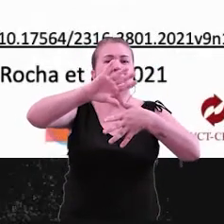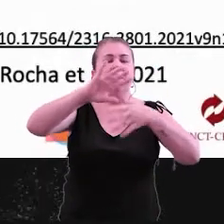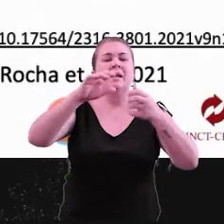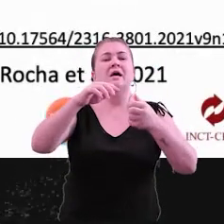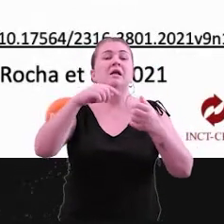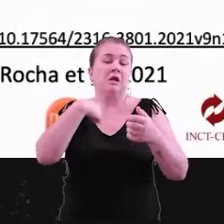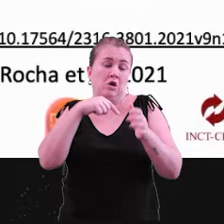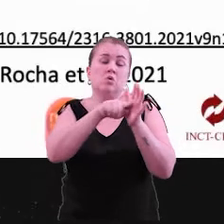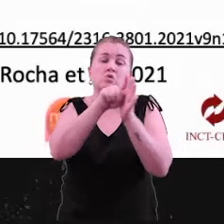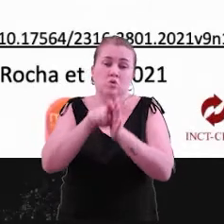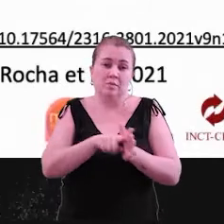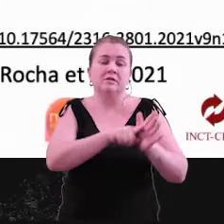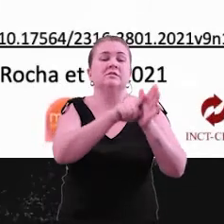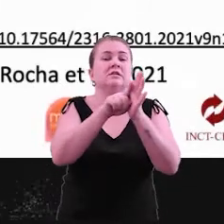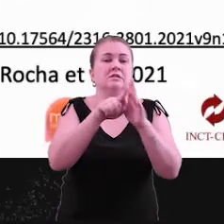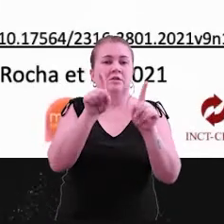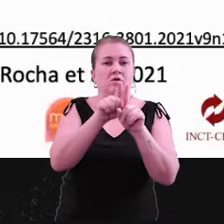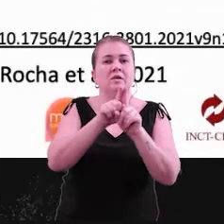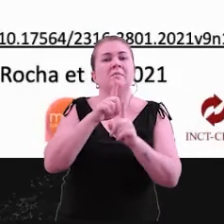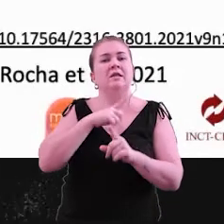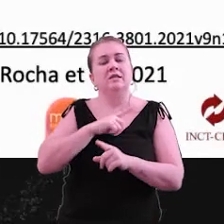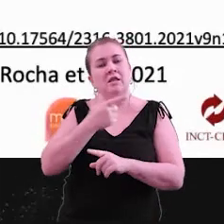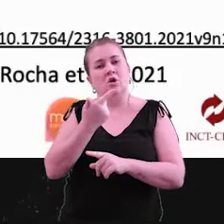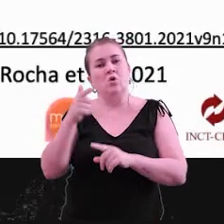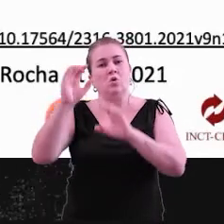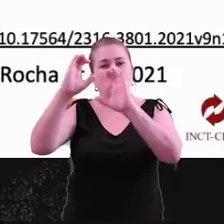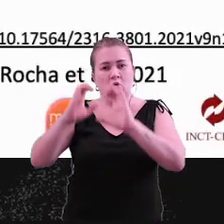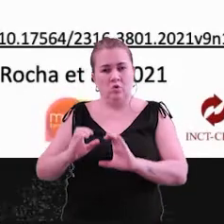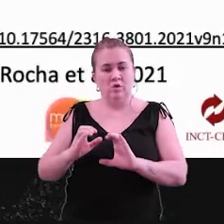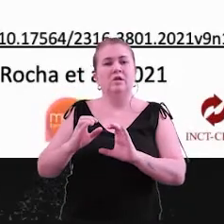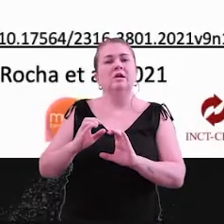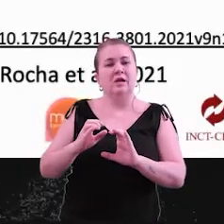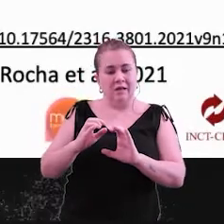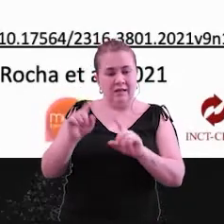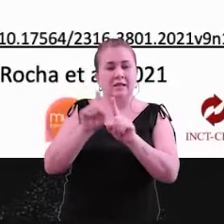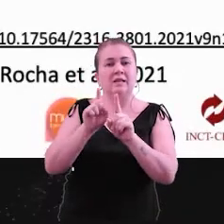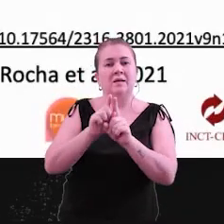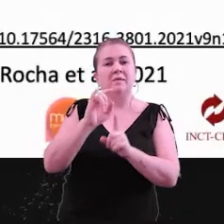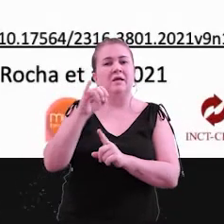do INCT de Comunicação Pública da Ciência, a gente realizou, então,